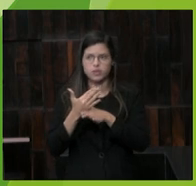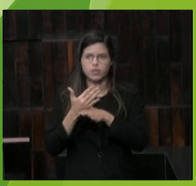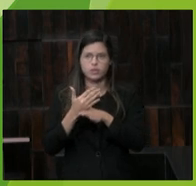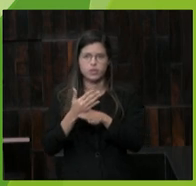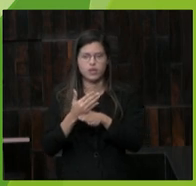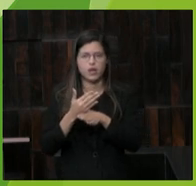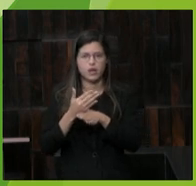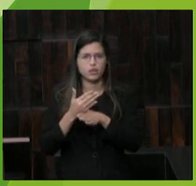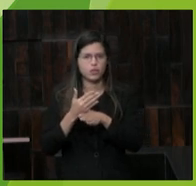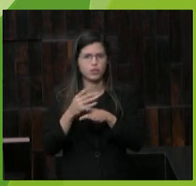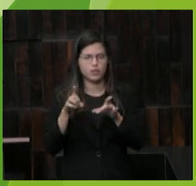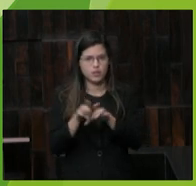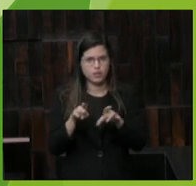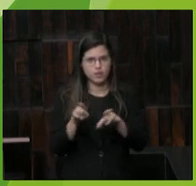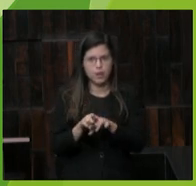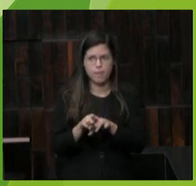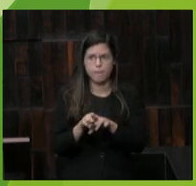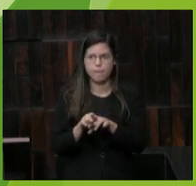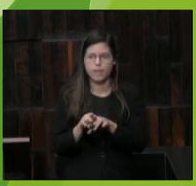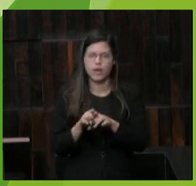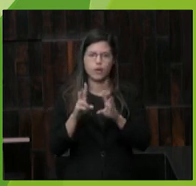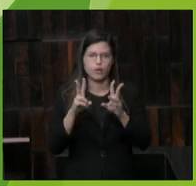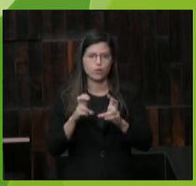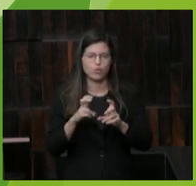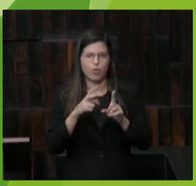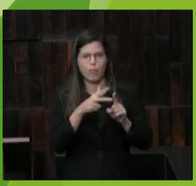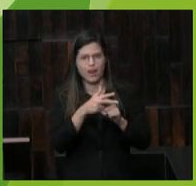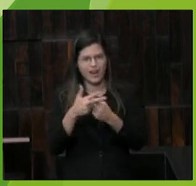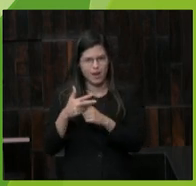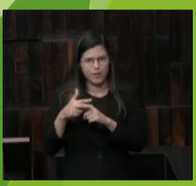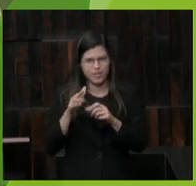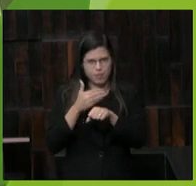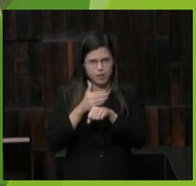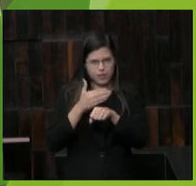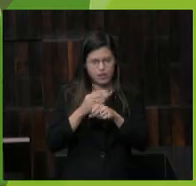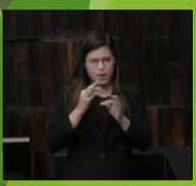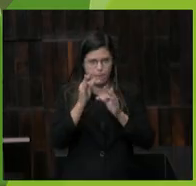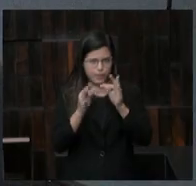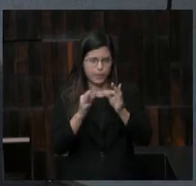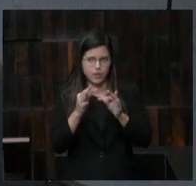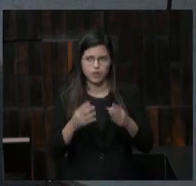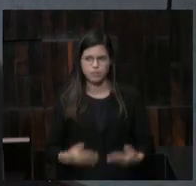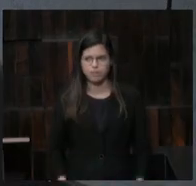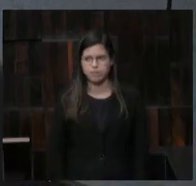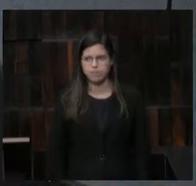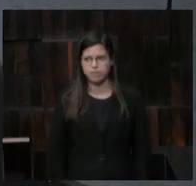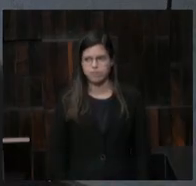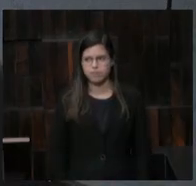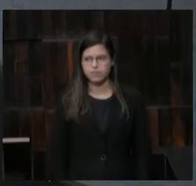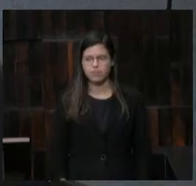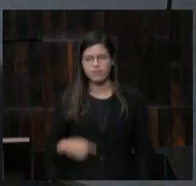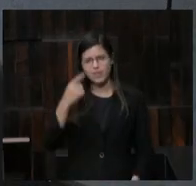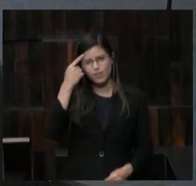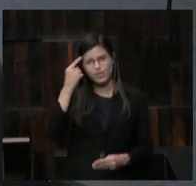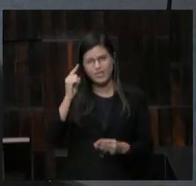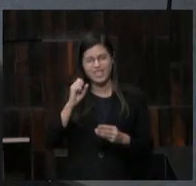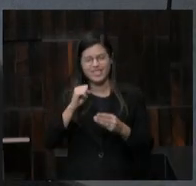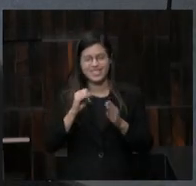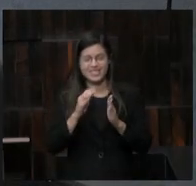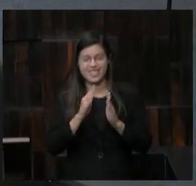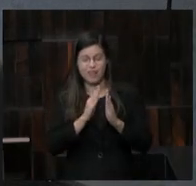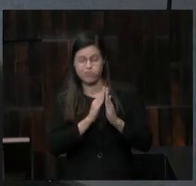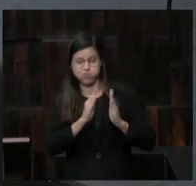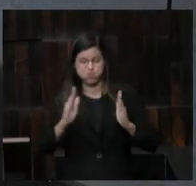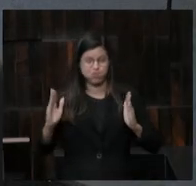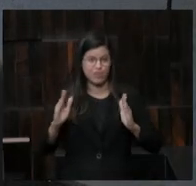também relacionada à terapia de reabilitação. Obrigada, estou disponível. Eu não sei se eu passei do meu tempo, tentei ser super rápida, mas é porque eram